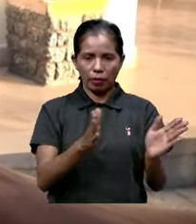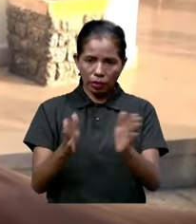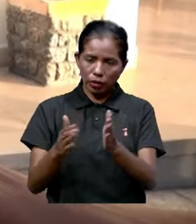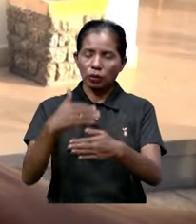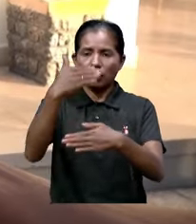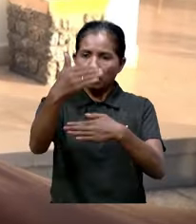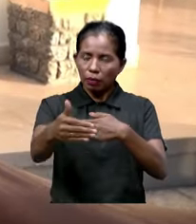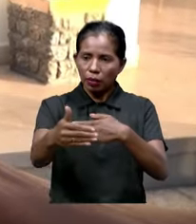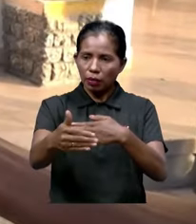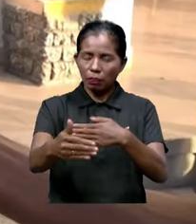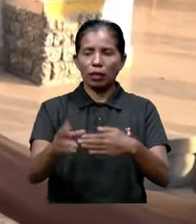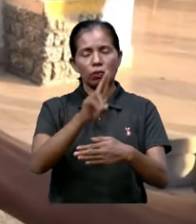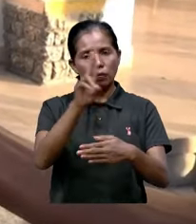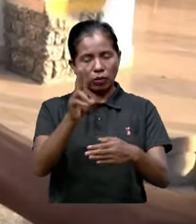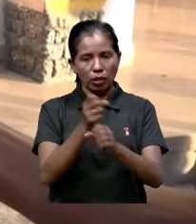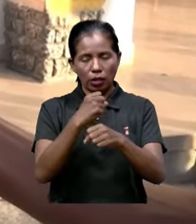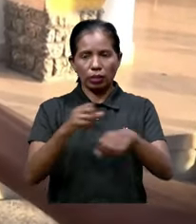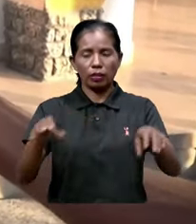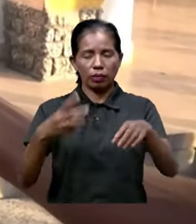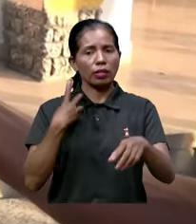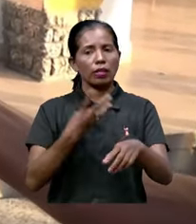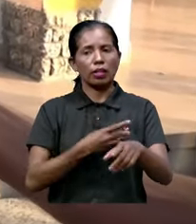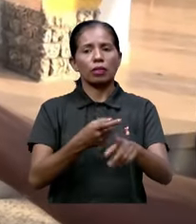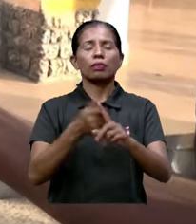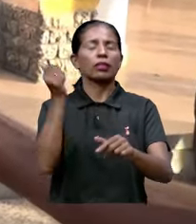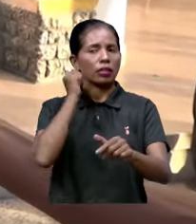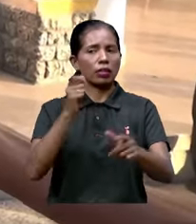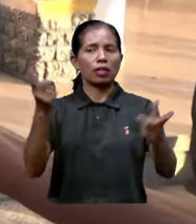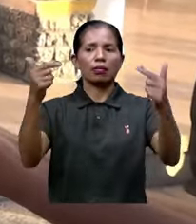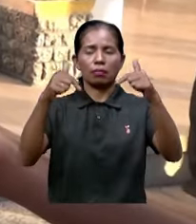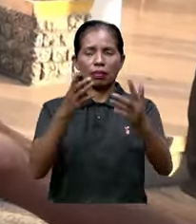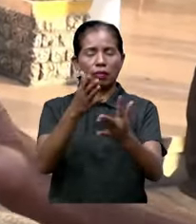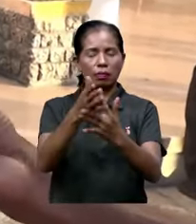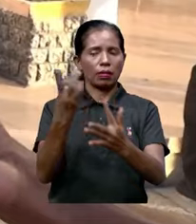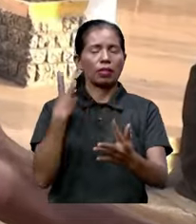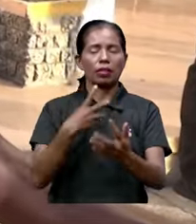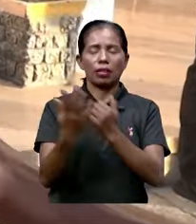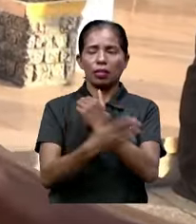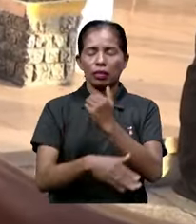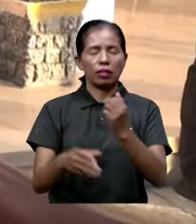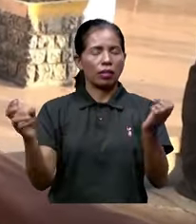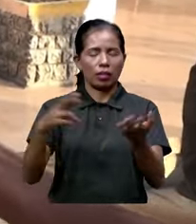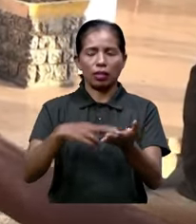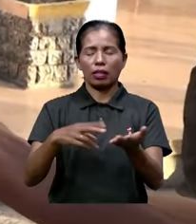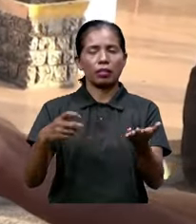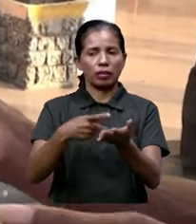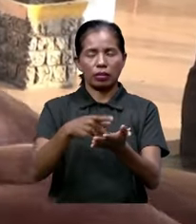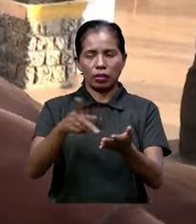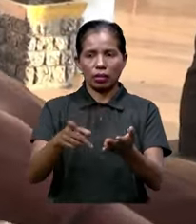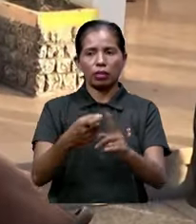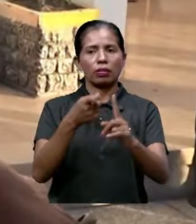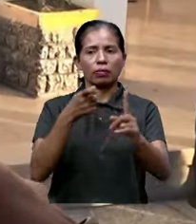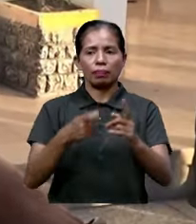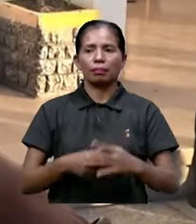para aplicar na Itanerain. Rússia, ASEAN, seu senhor mãe, retama e tem Irã sem visto, e estamos para receber na Irã sem visto. Também faz parte do